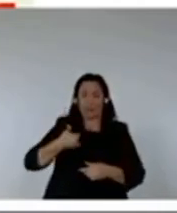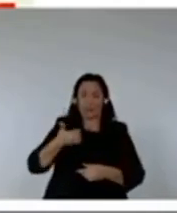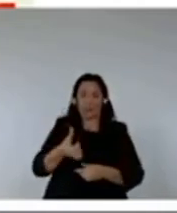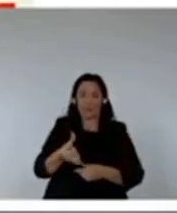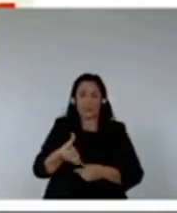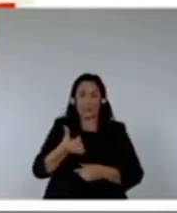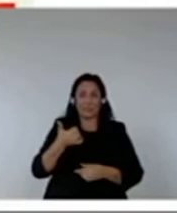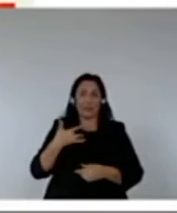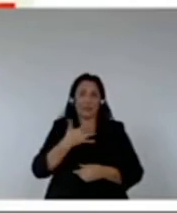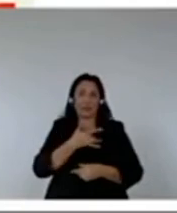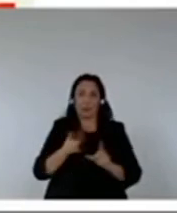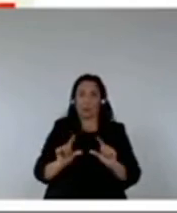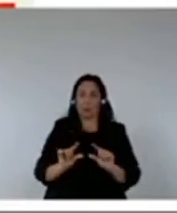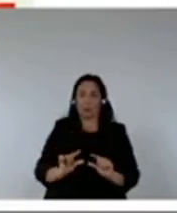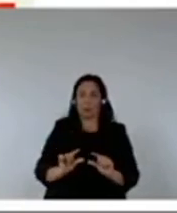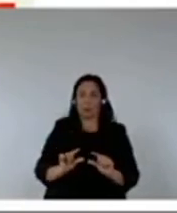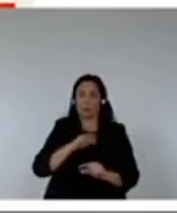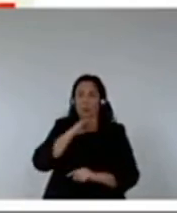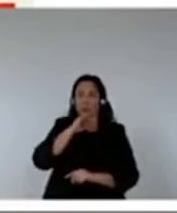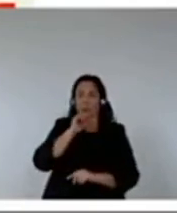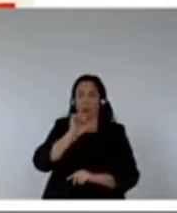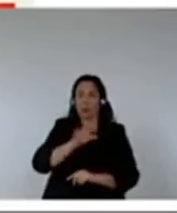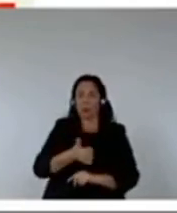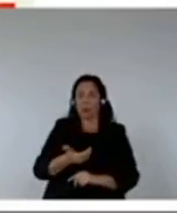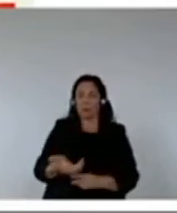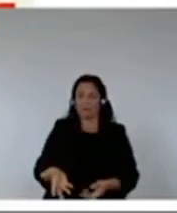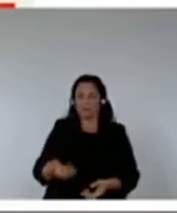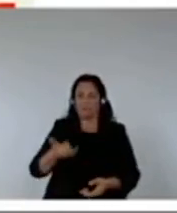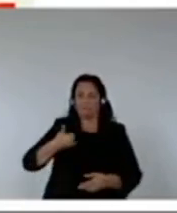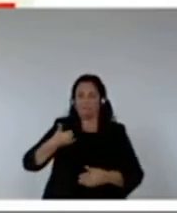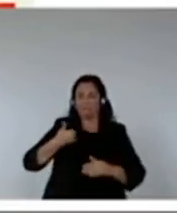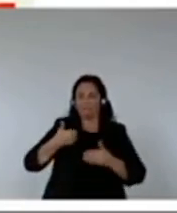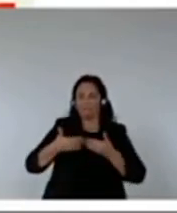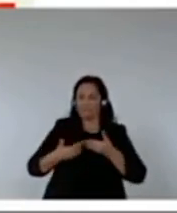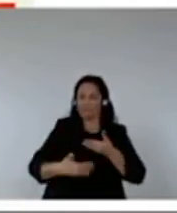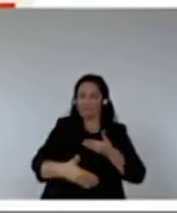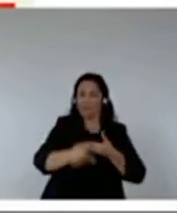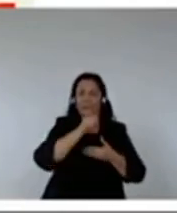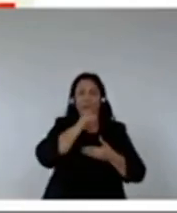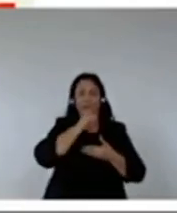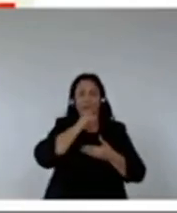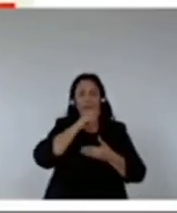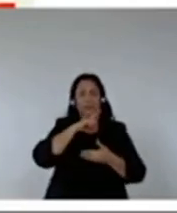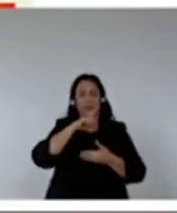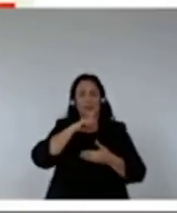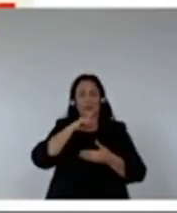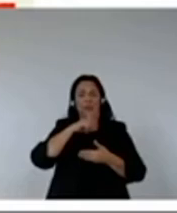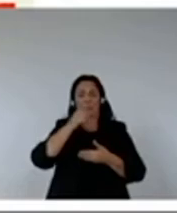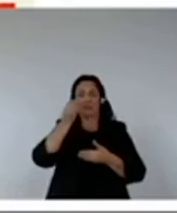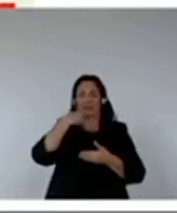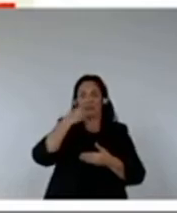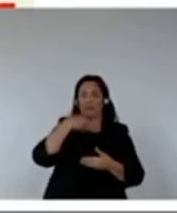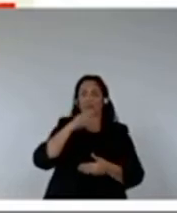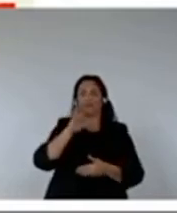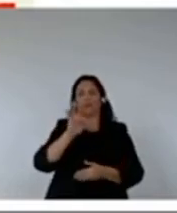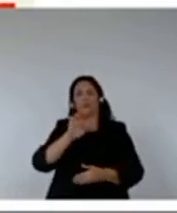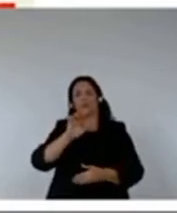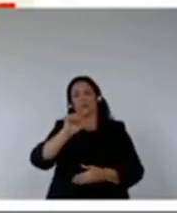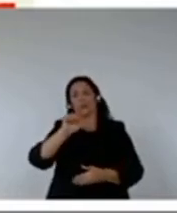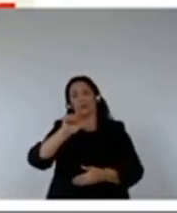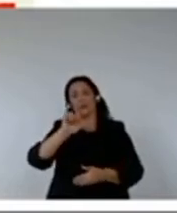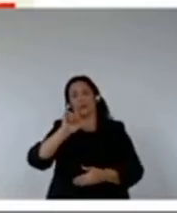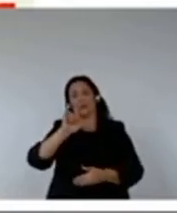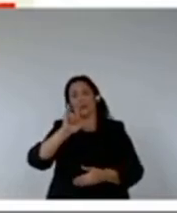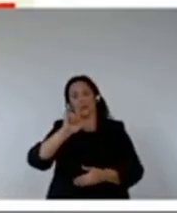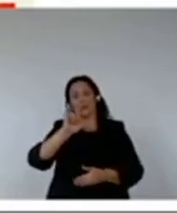nós temos um aumento da fragilidade. E para isso, gente, com esses dois elementos da vitalidade e